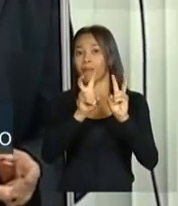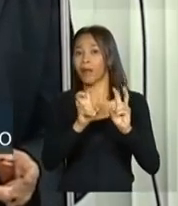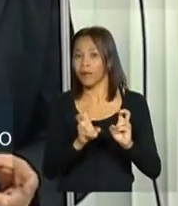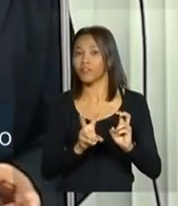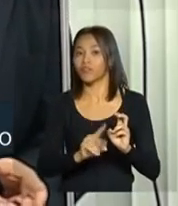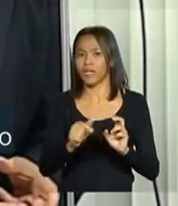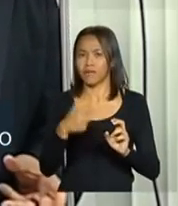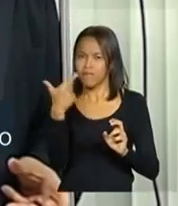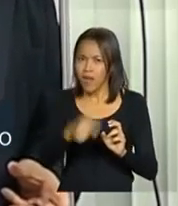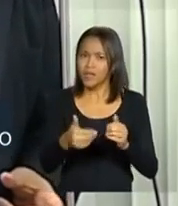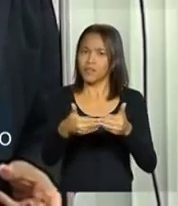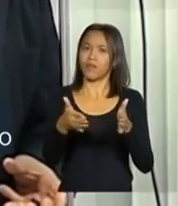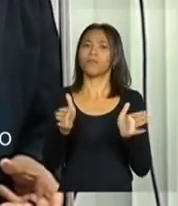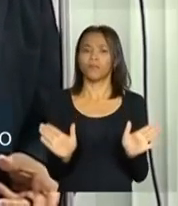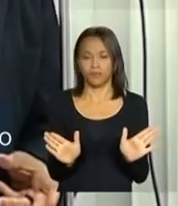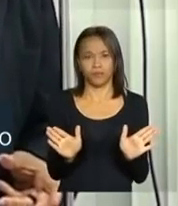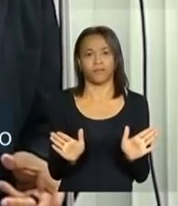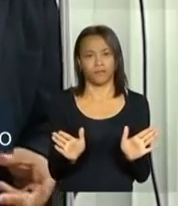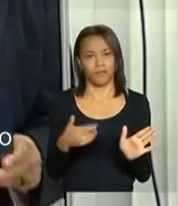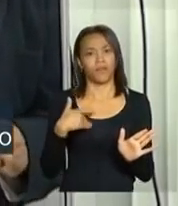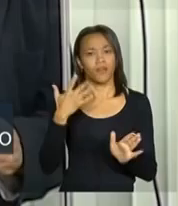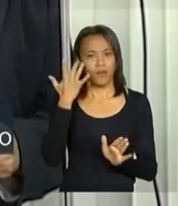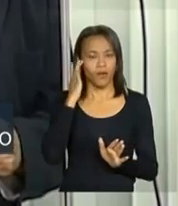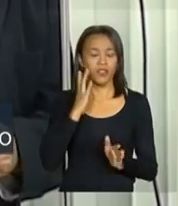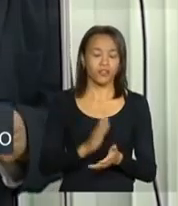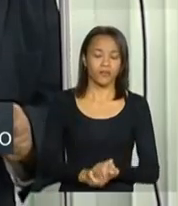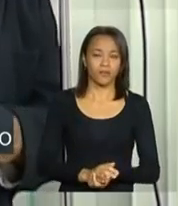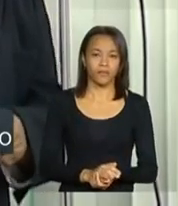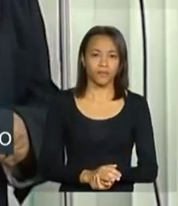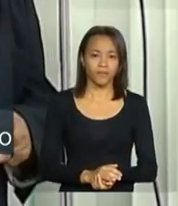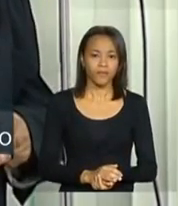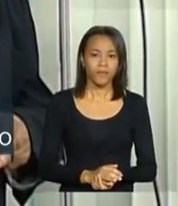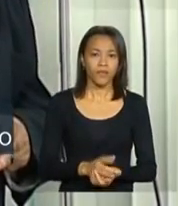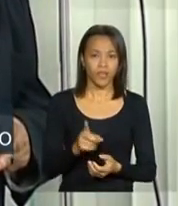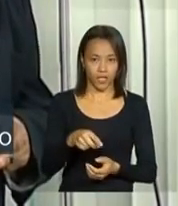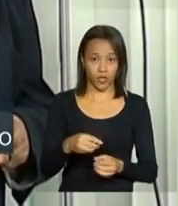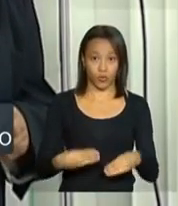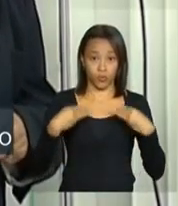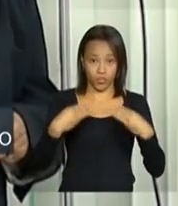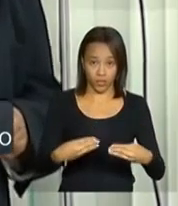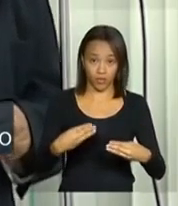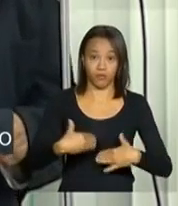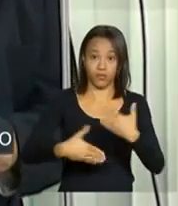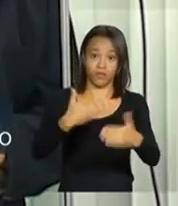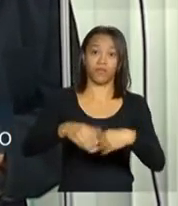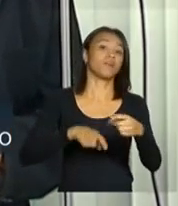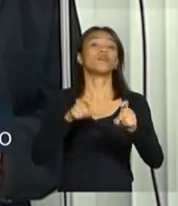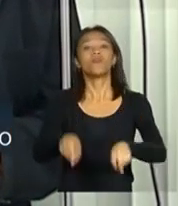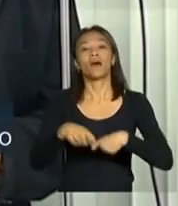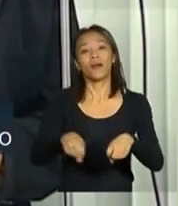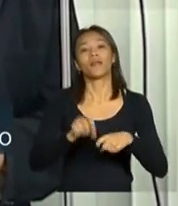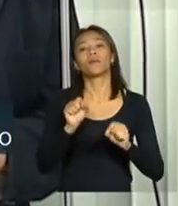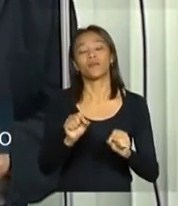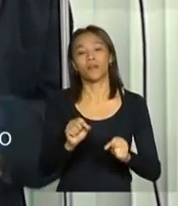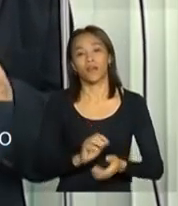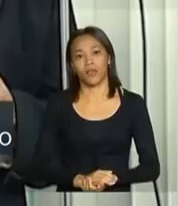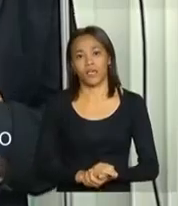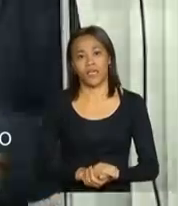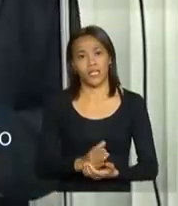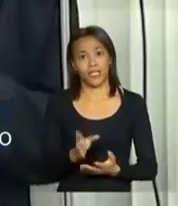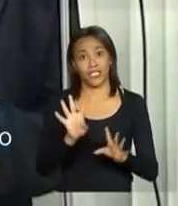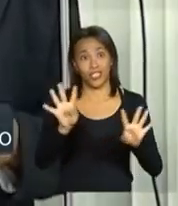vez se amplia. Eu acho que a participação, a partir de um determinado momento do Ministério do Desenvolvimento Agrário, caracteriza isso, chamar